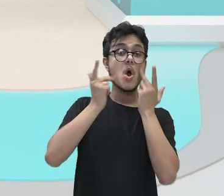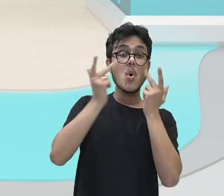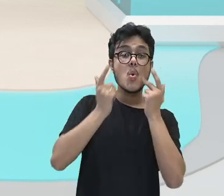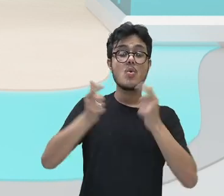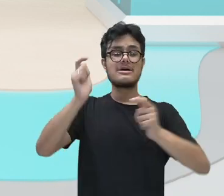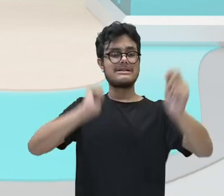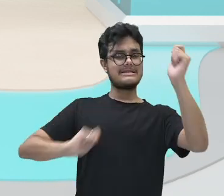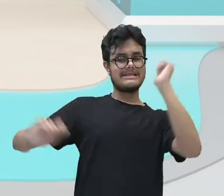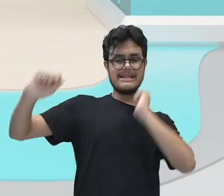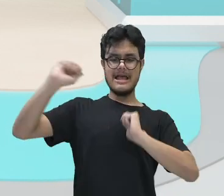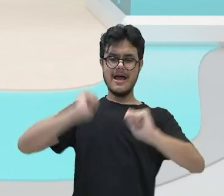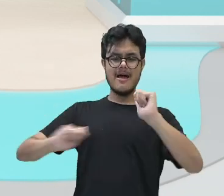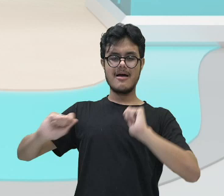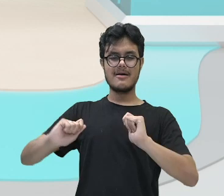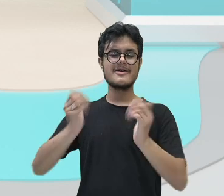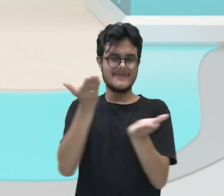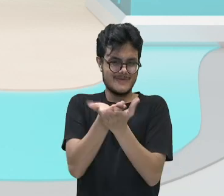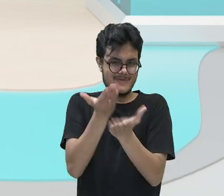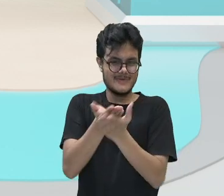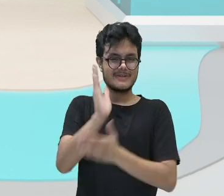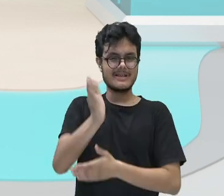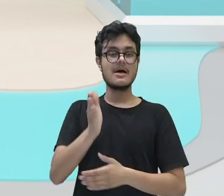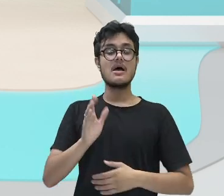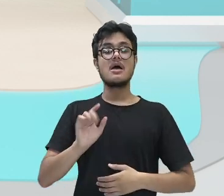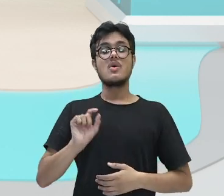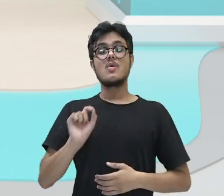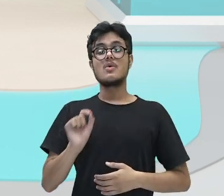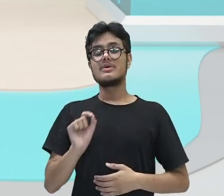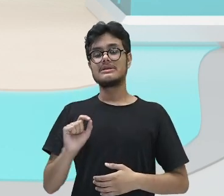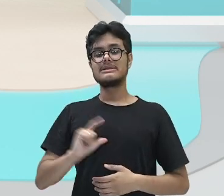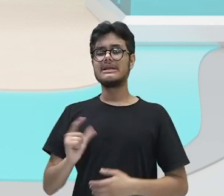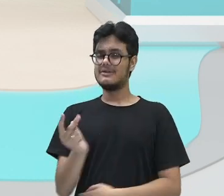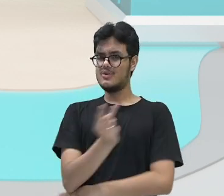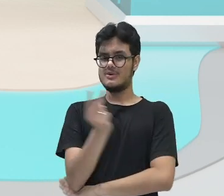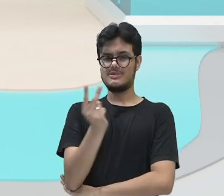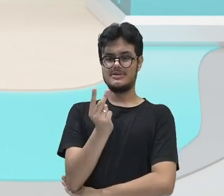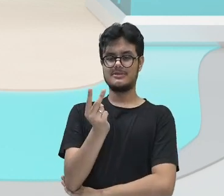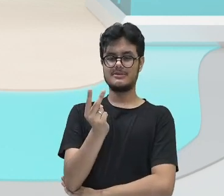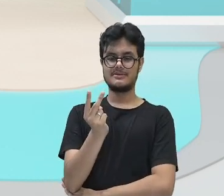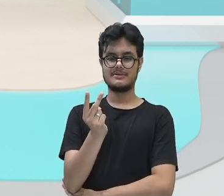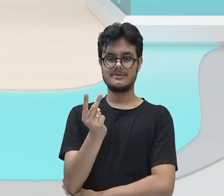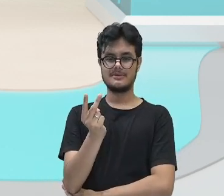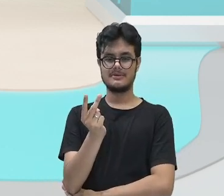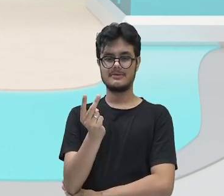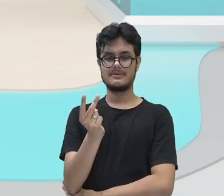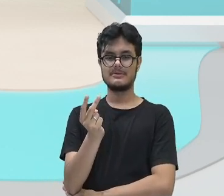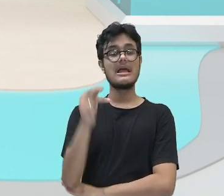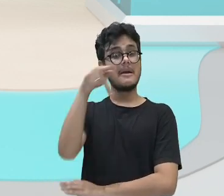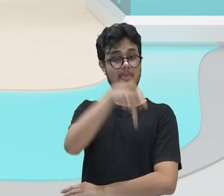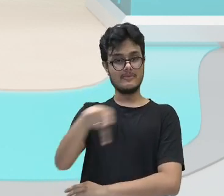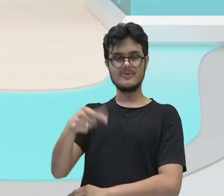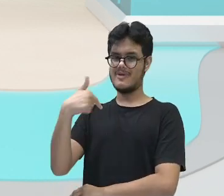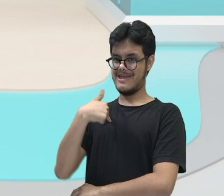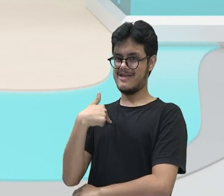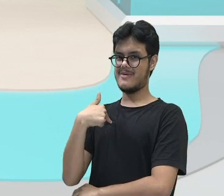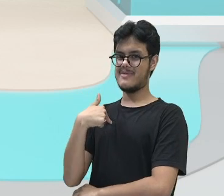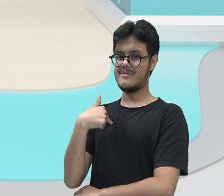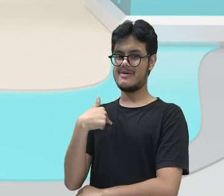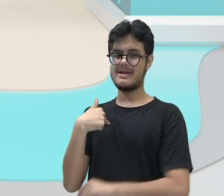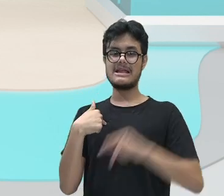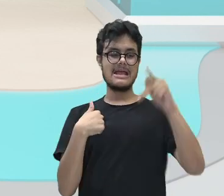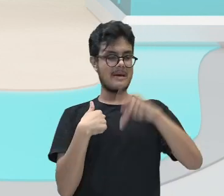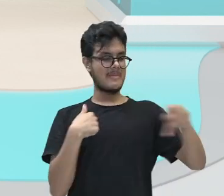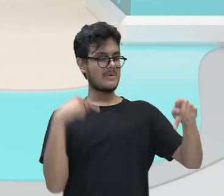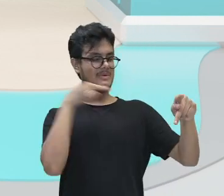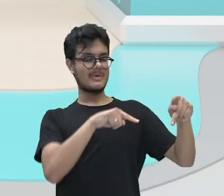vocês, dentro dessa encenação teatral, que é a nossa aula, vamos dizer assim, que nós estamos falando de arte, existem dois